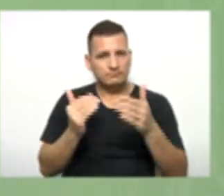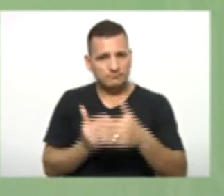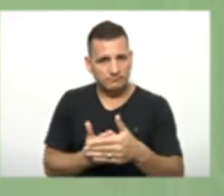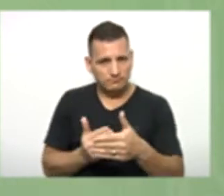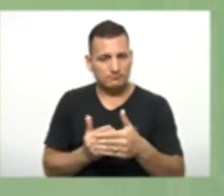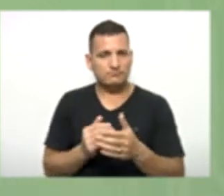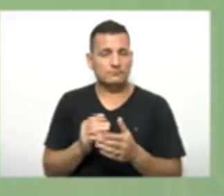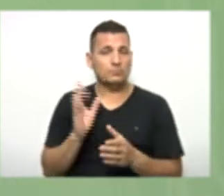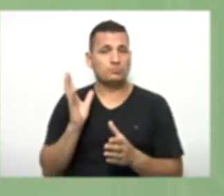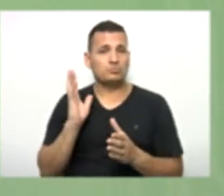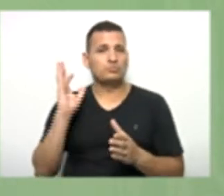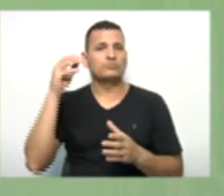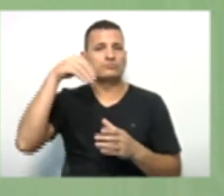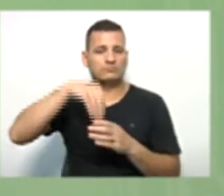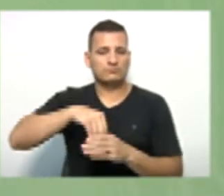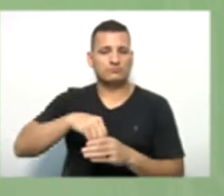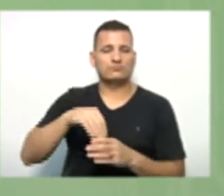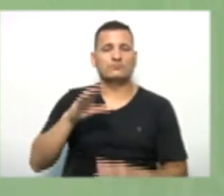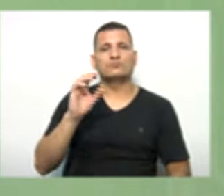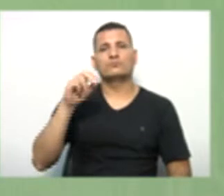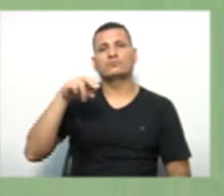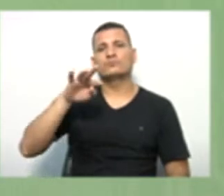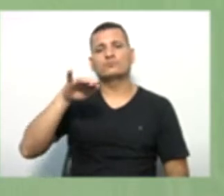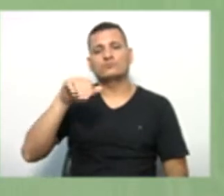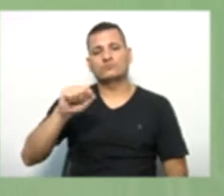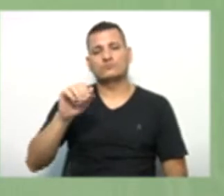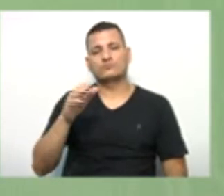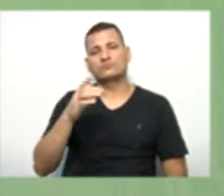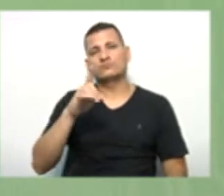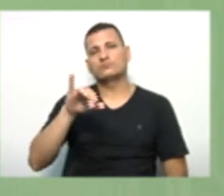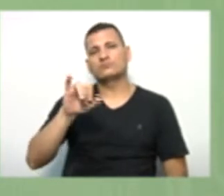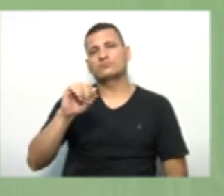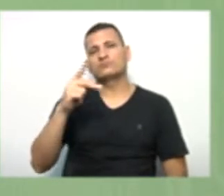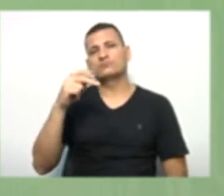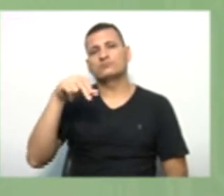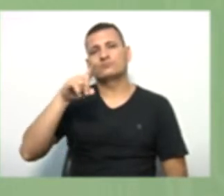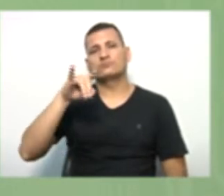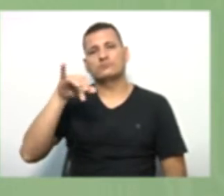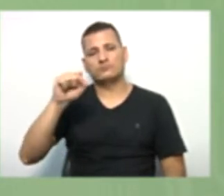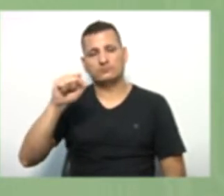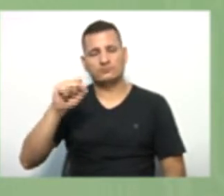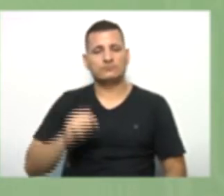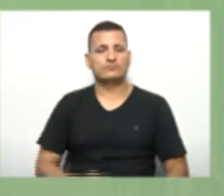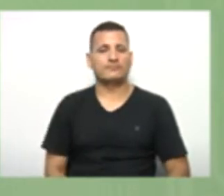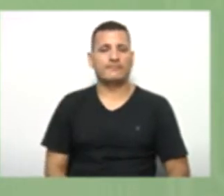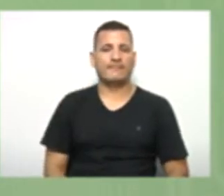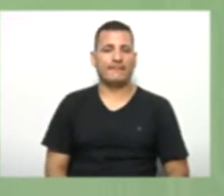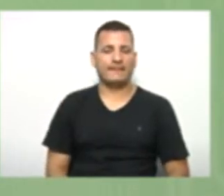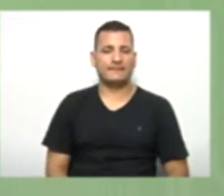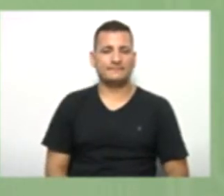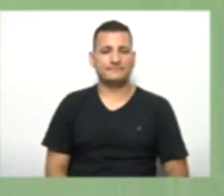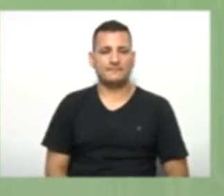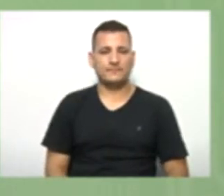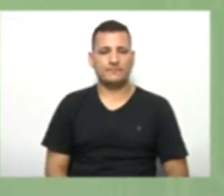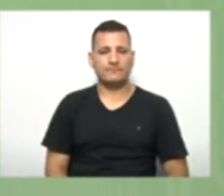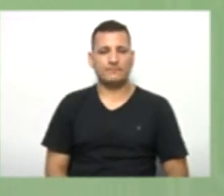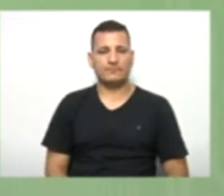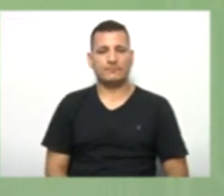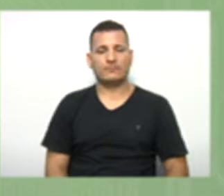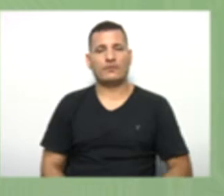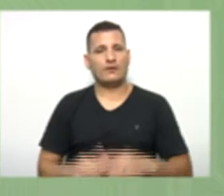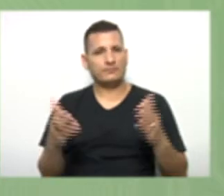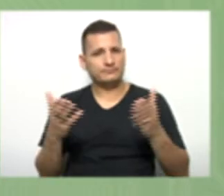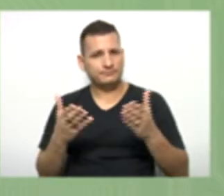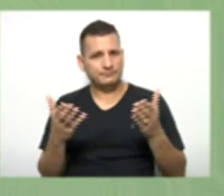entra aqui no plano de contas em dispêndios, custos e despesas. Bom, agora nós